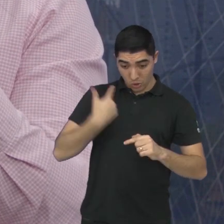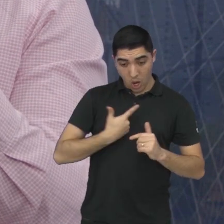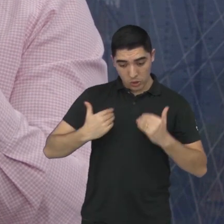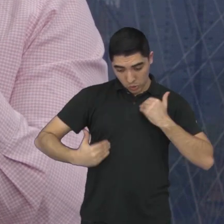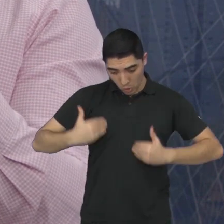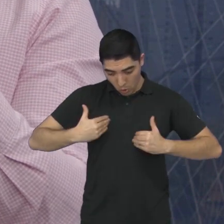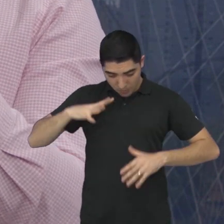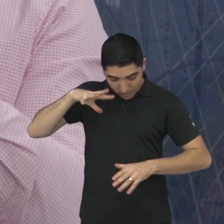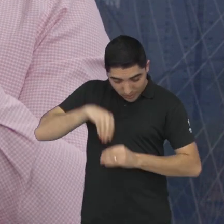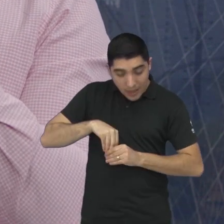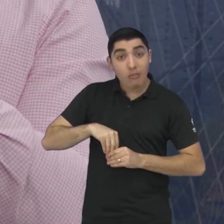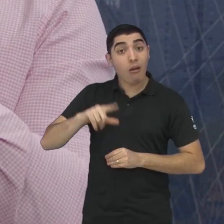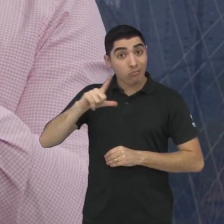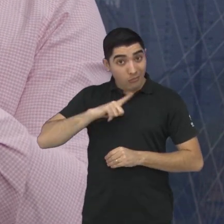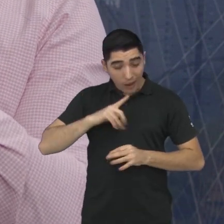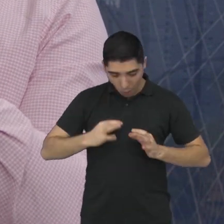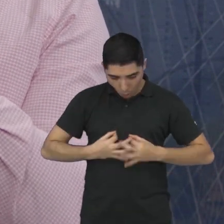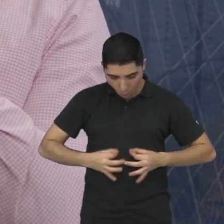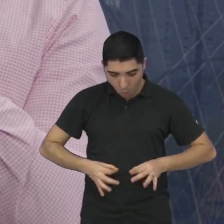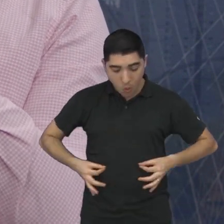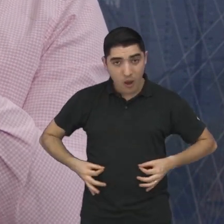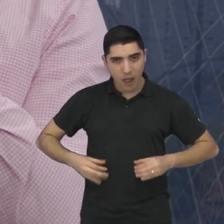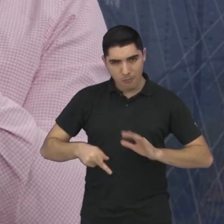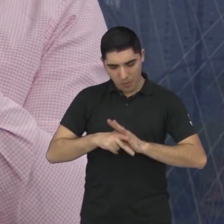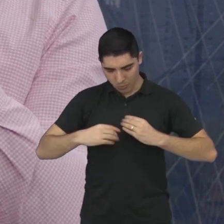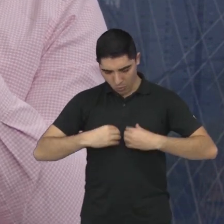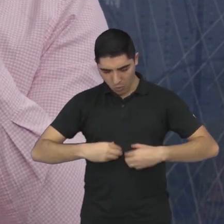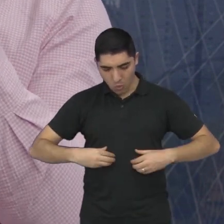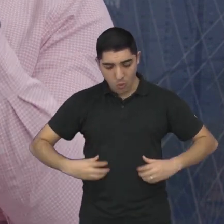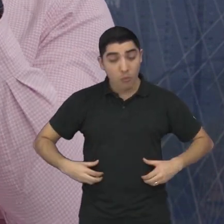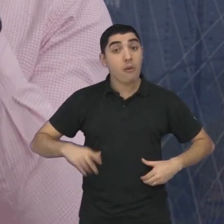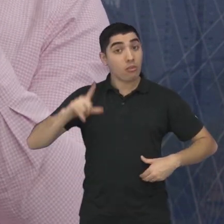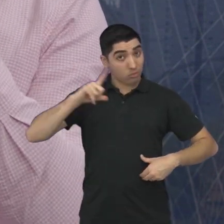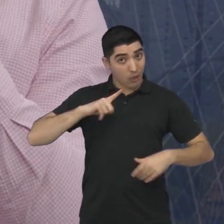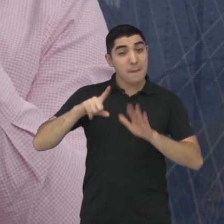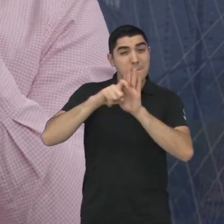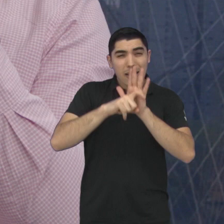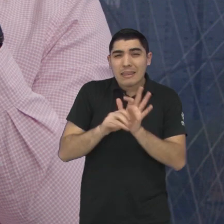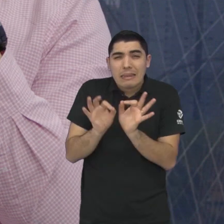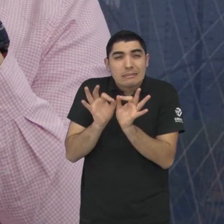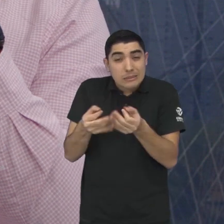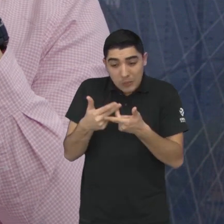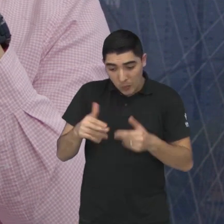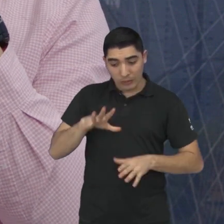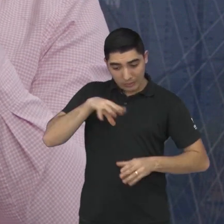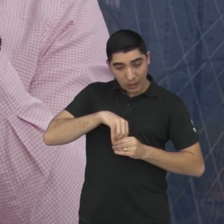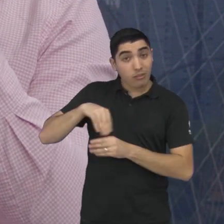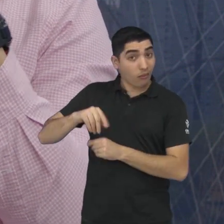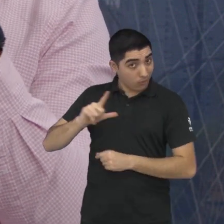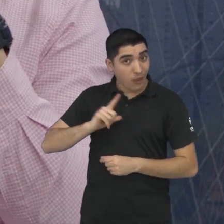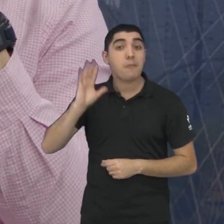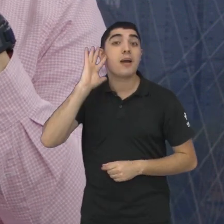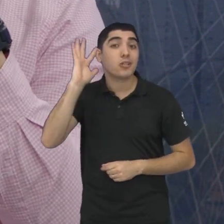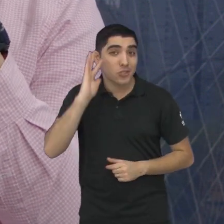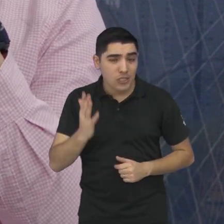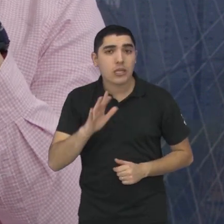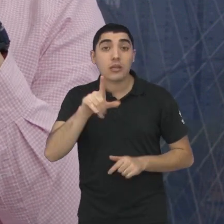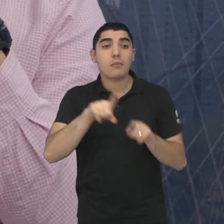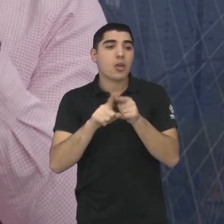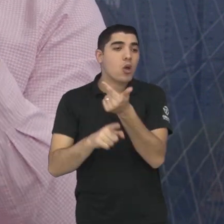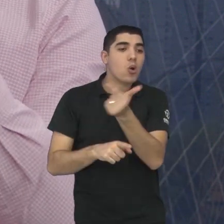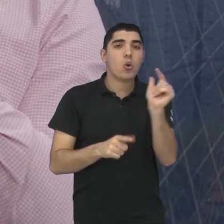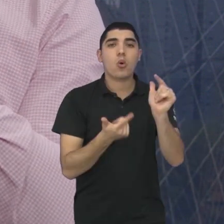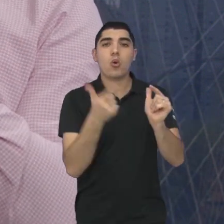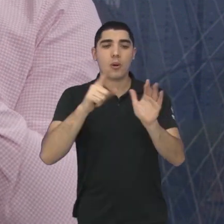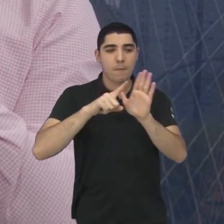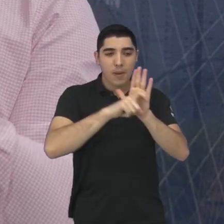humano. Ou a gente pode pensar em adaptabilidade, aqueles seres muito simples, muito microscópicos,